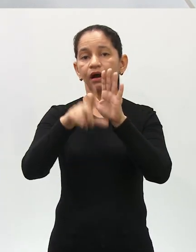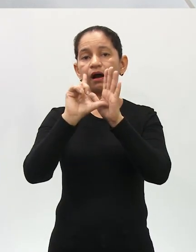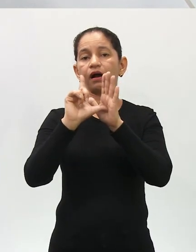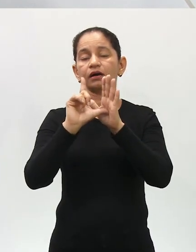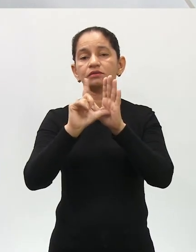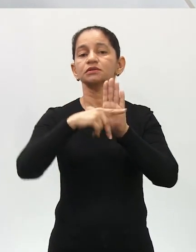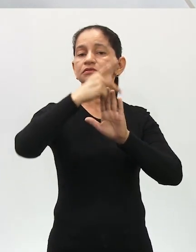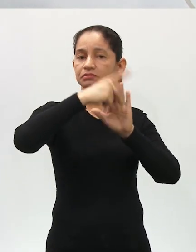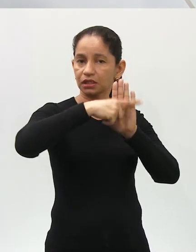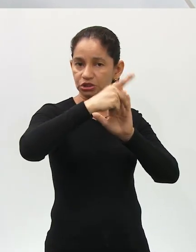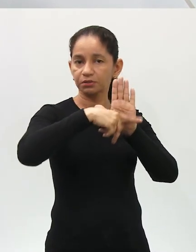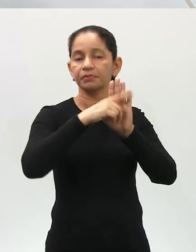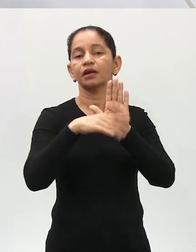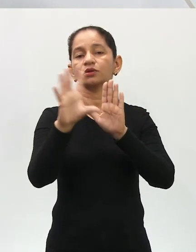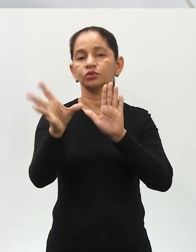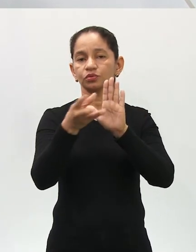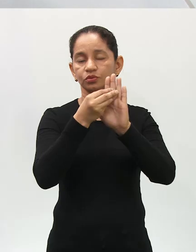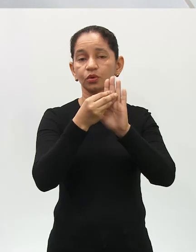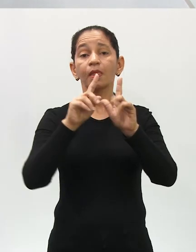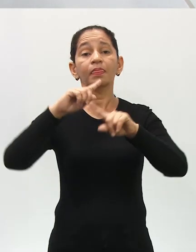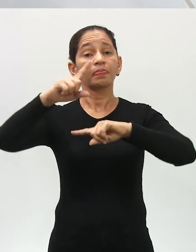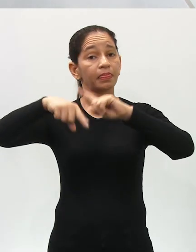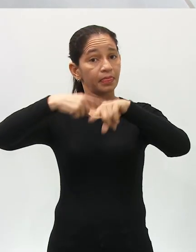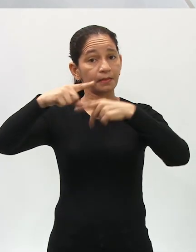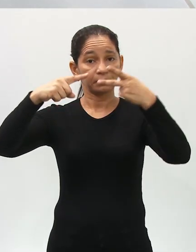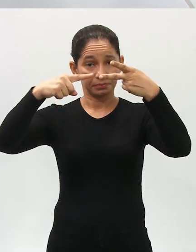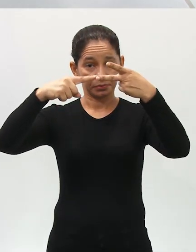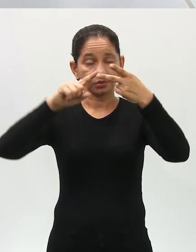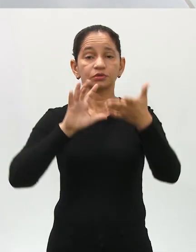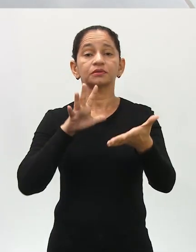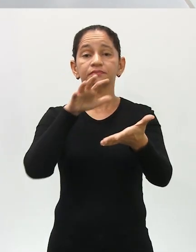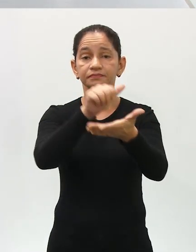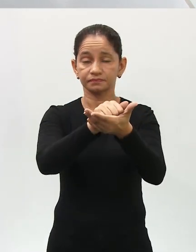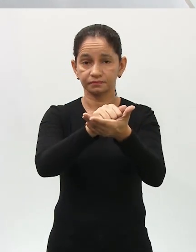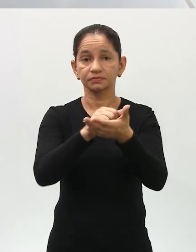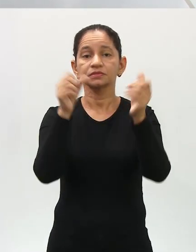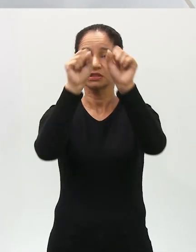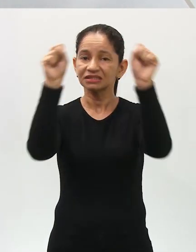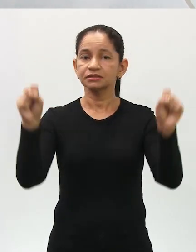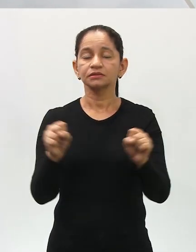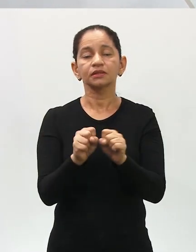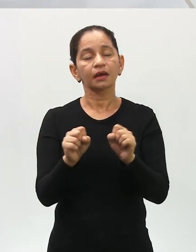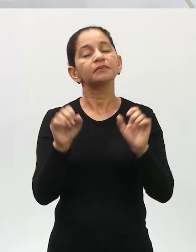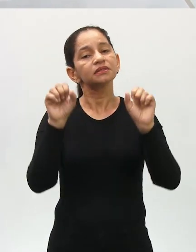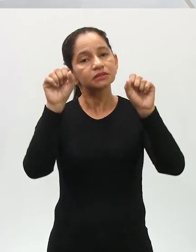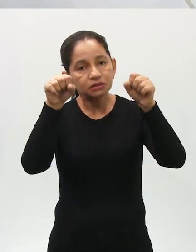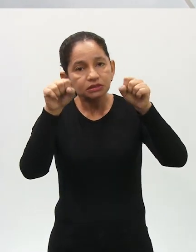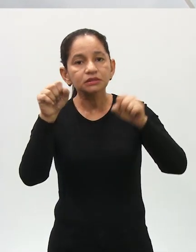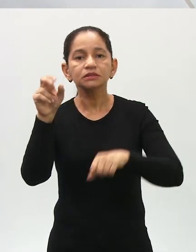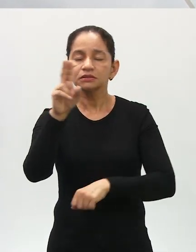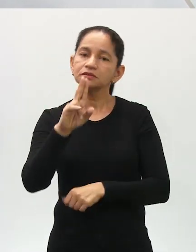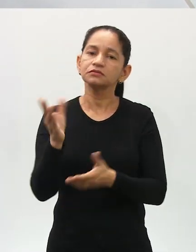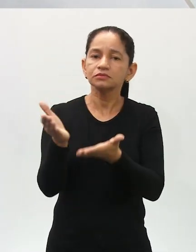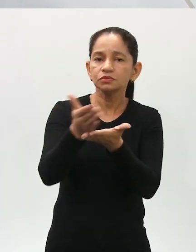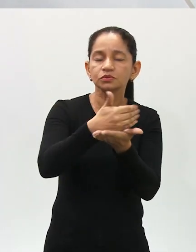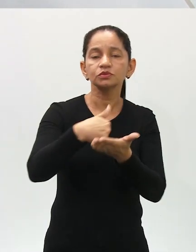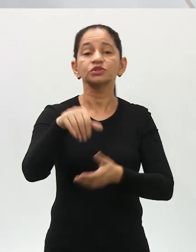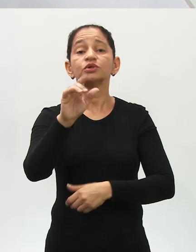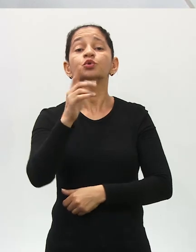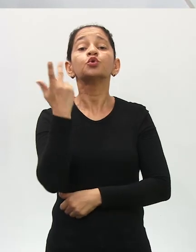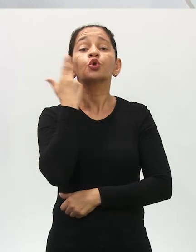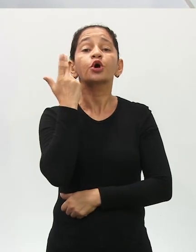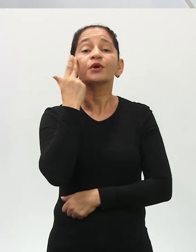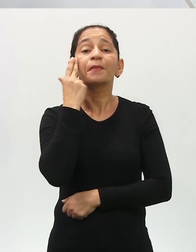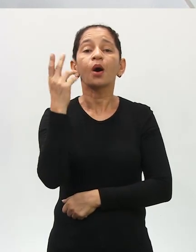toda uma preparação para uma cobrança, depois disso é feito um registro num sistema, né? Geralmente aqui a gente recolhe